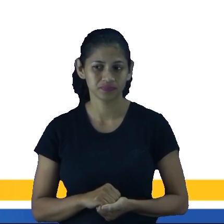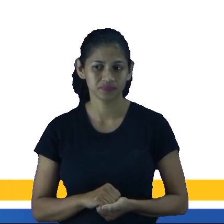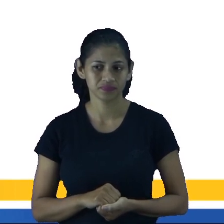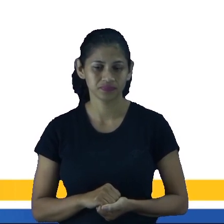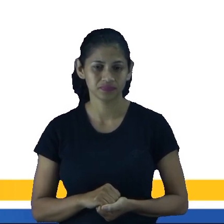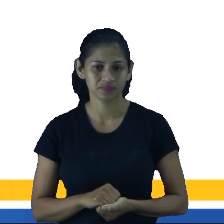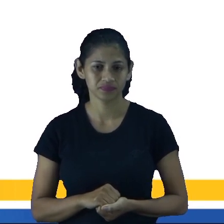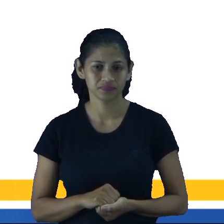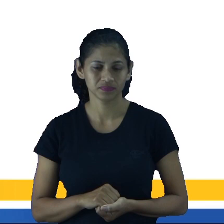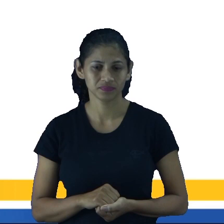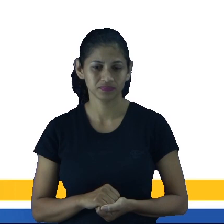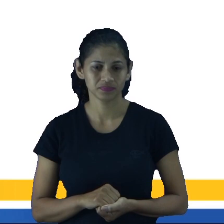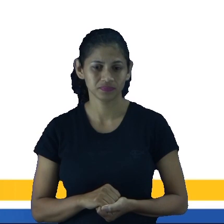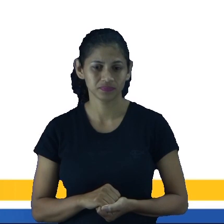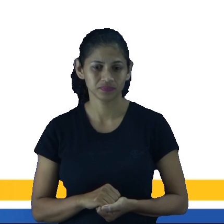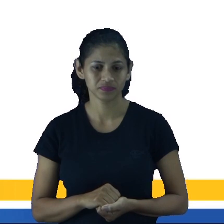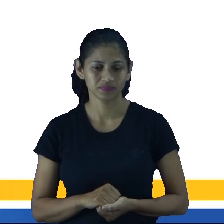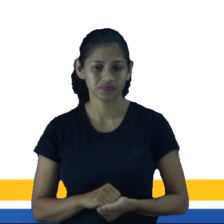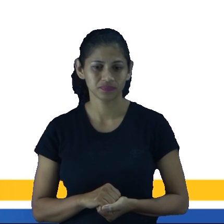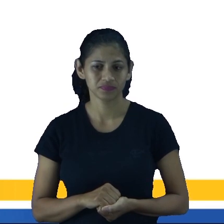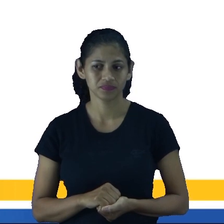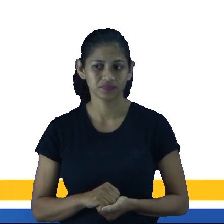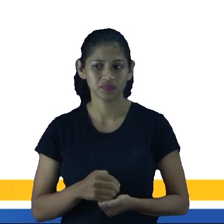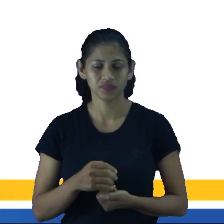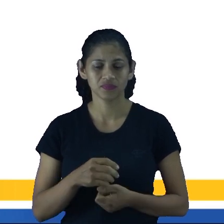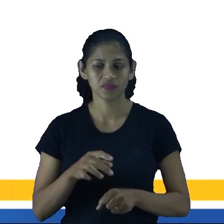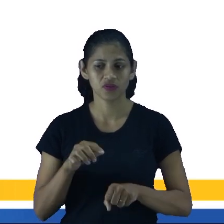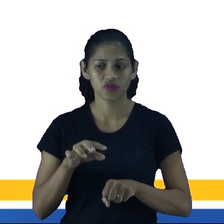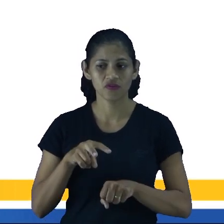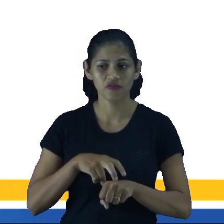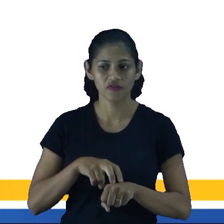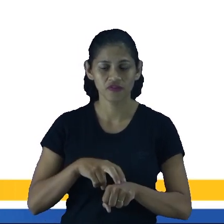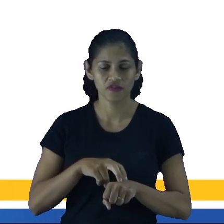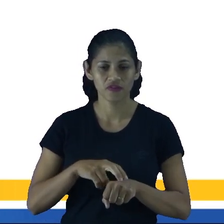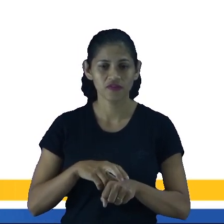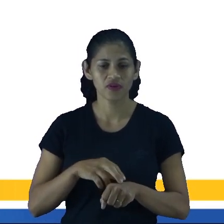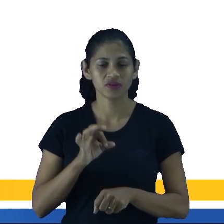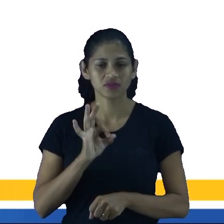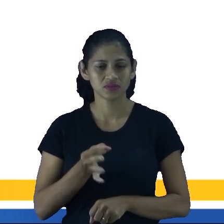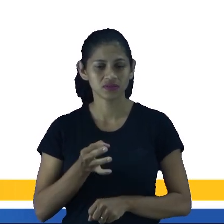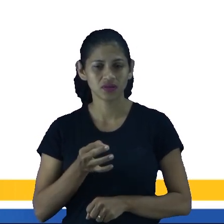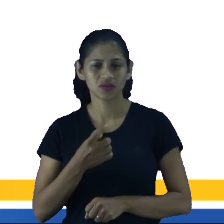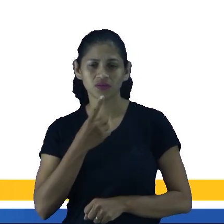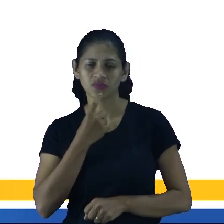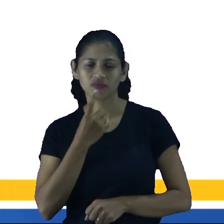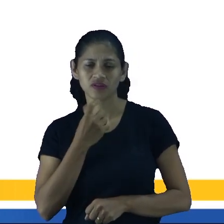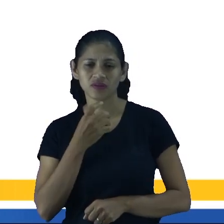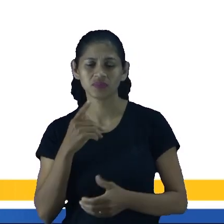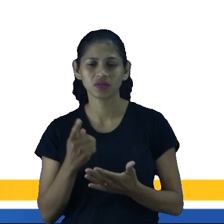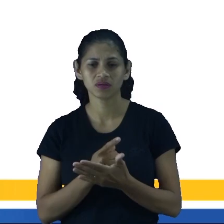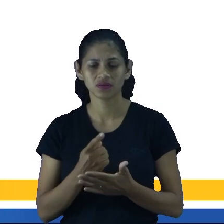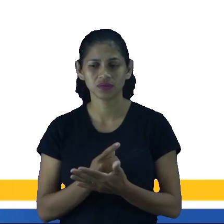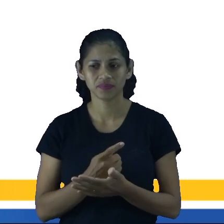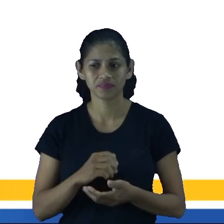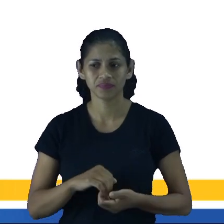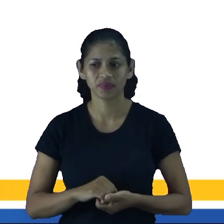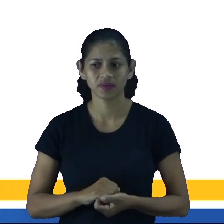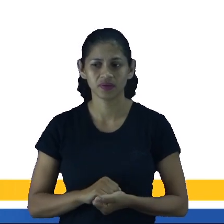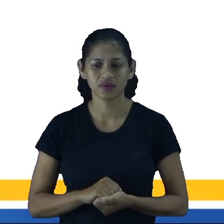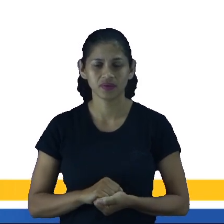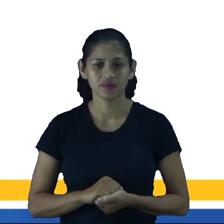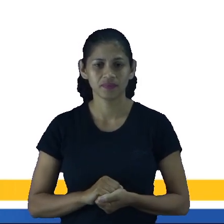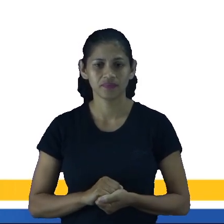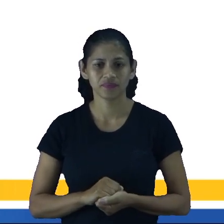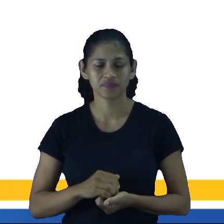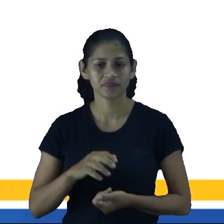vermelho usado ali incorretamente, né? Haya, que você haya, né? Do verbo haver, que